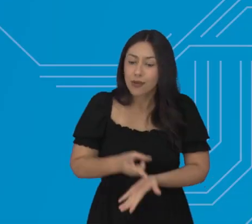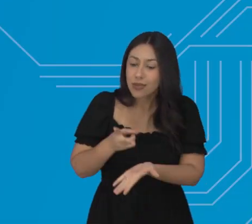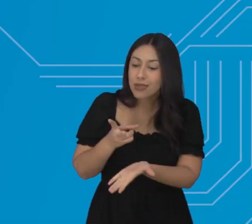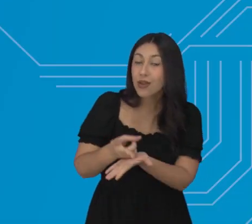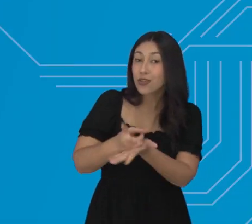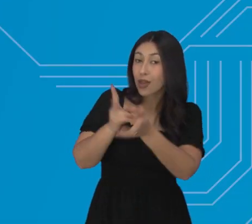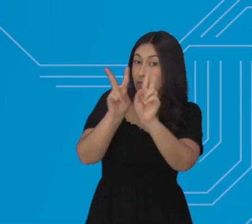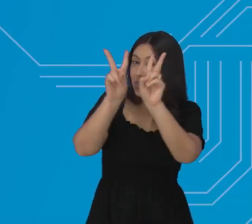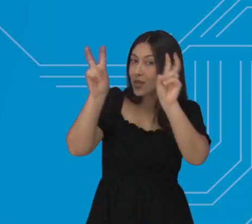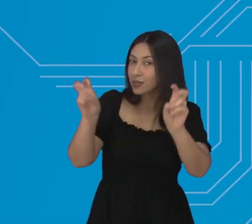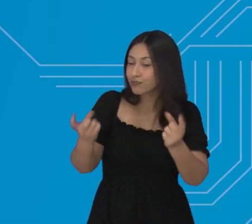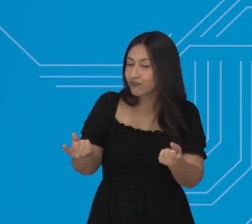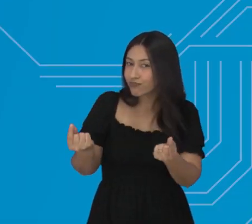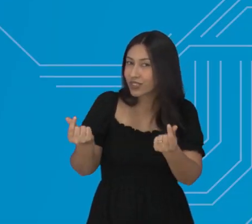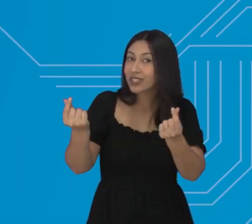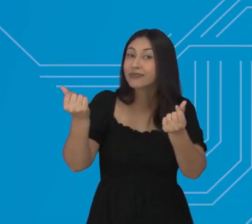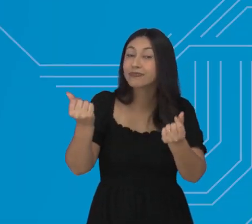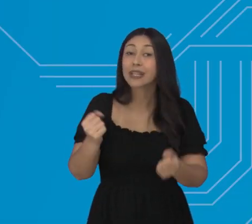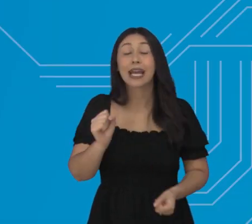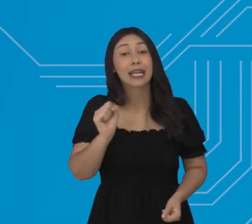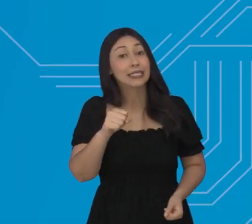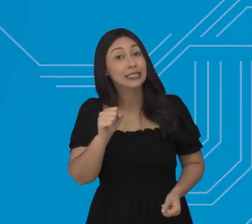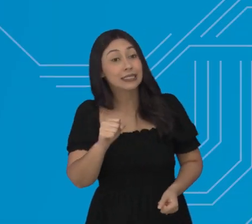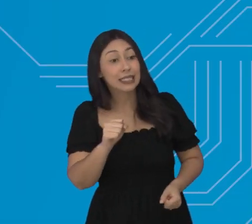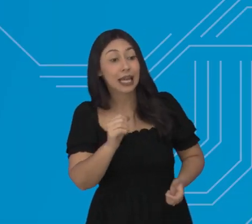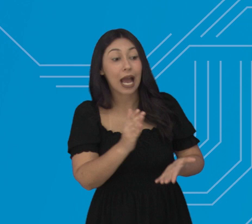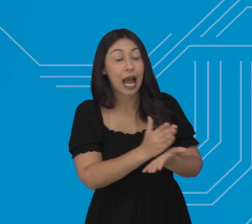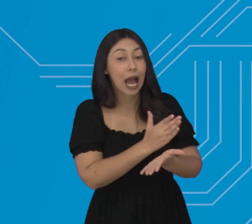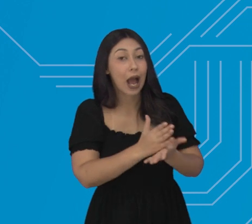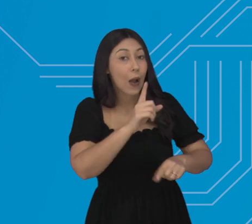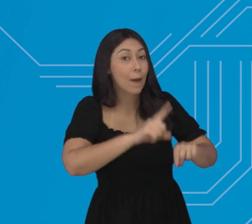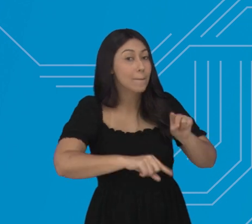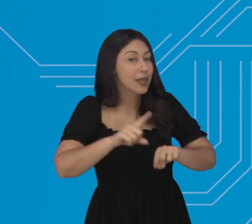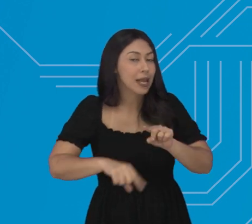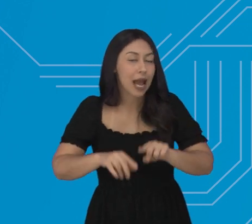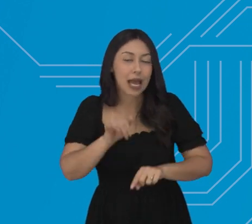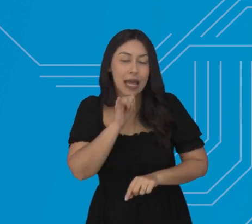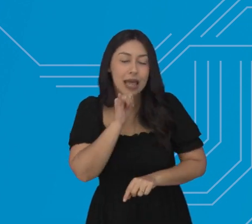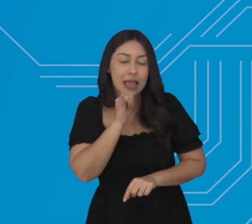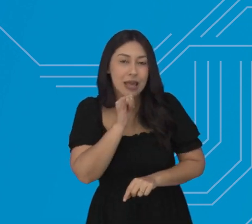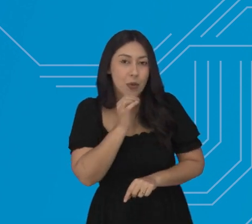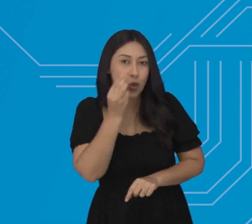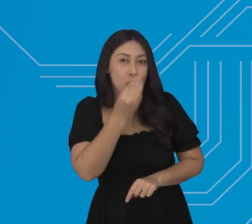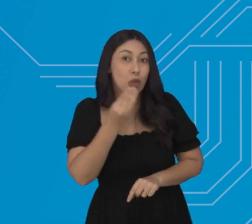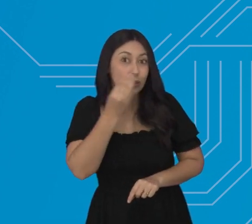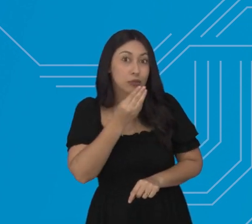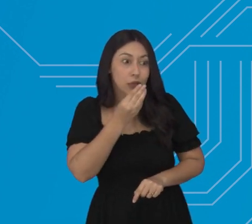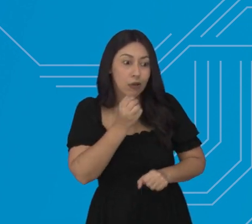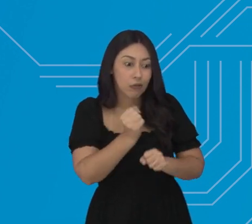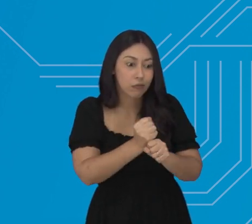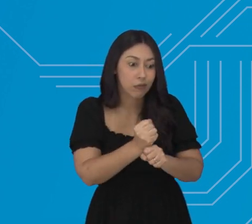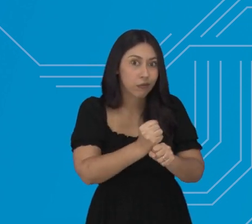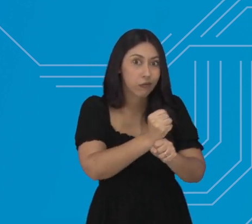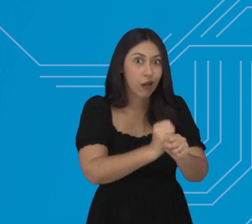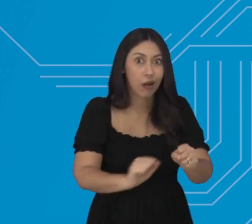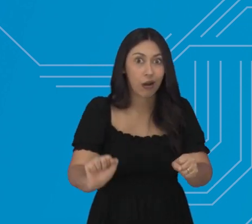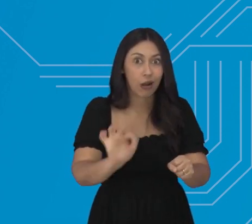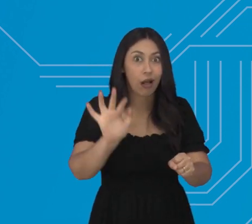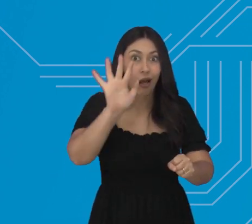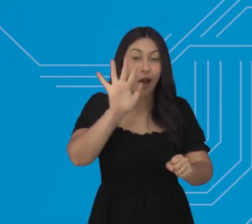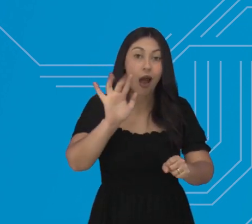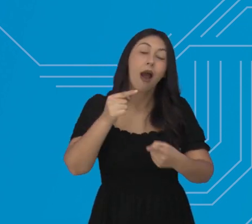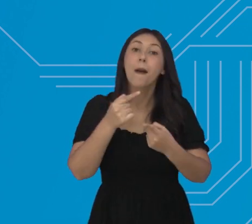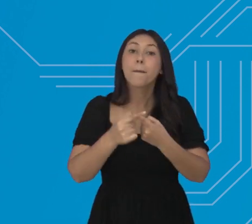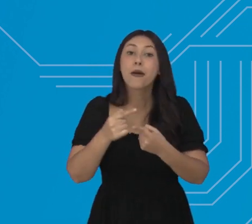vamos continuar a falar de preços? Pois é, alguns itens da lista de alguns brasileiros, como doce, por exemplo, podem ficar mais caros nos